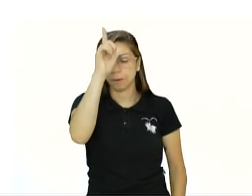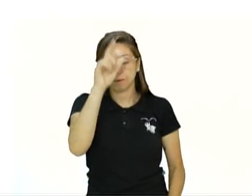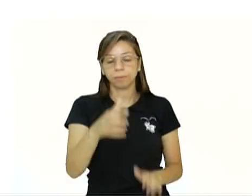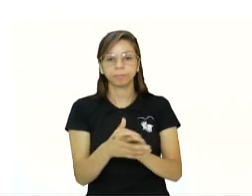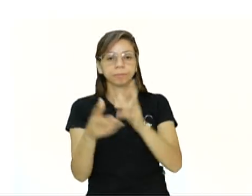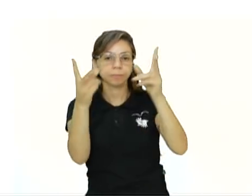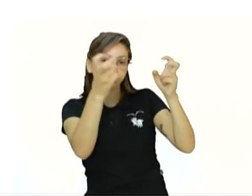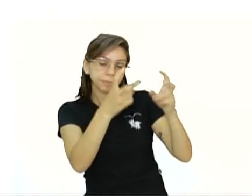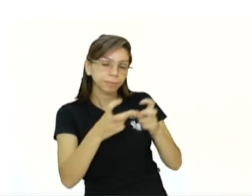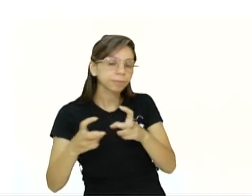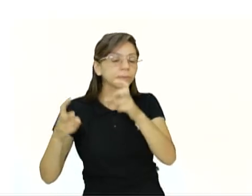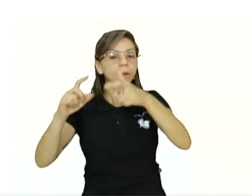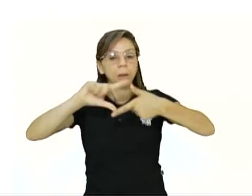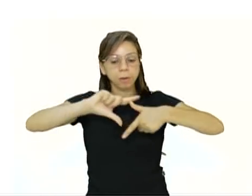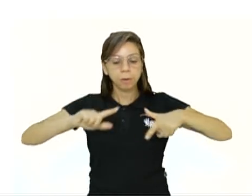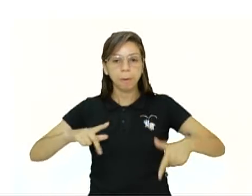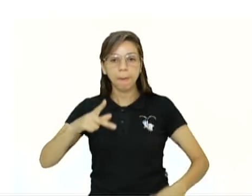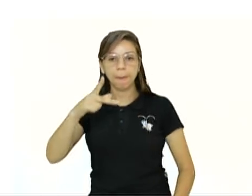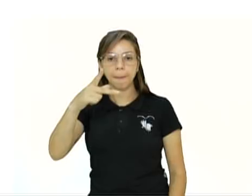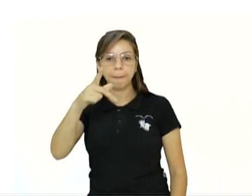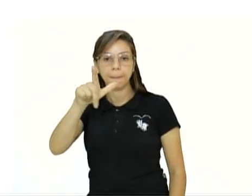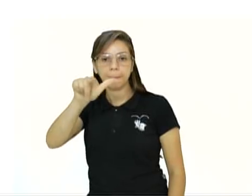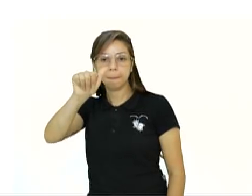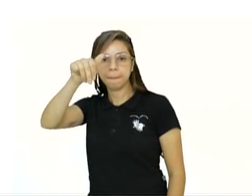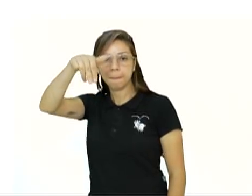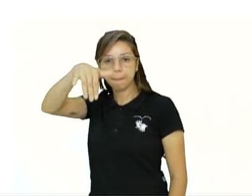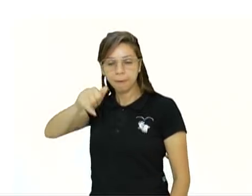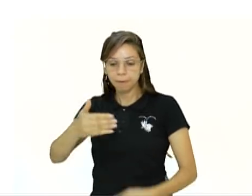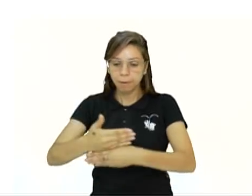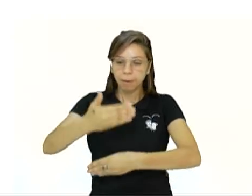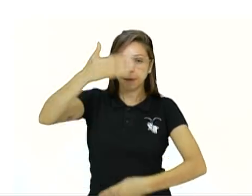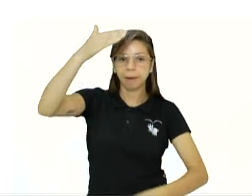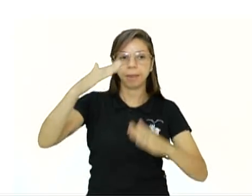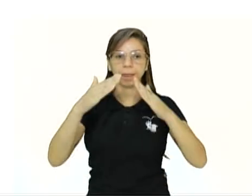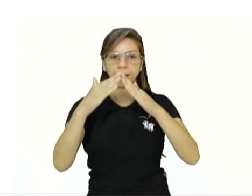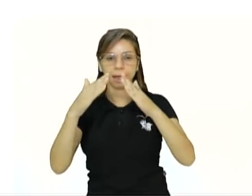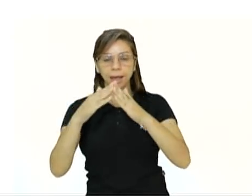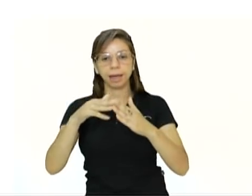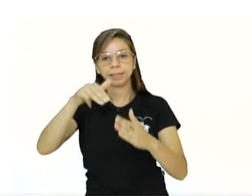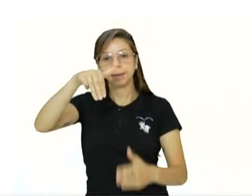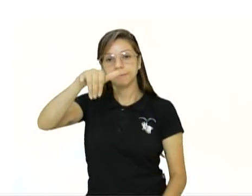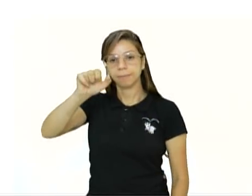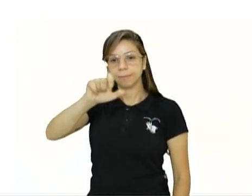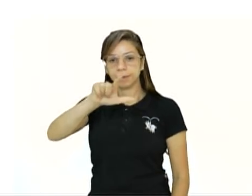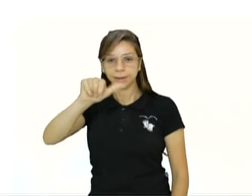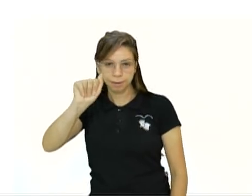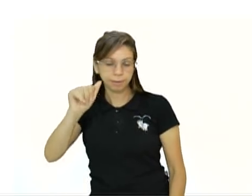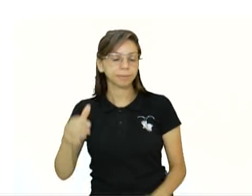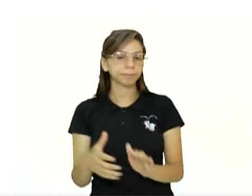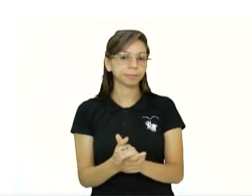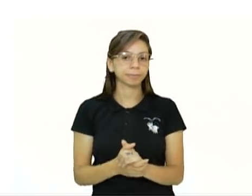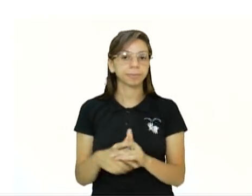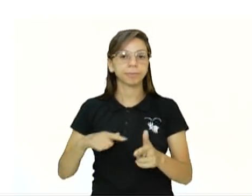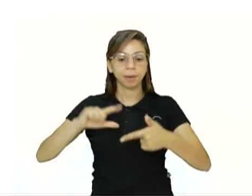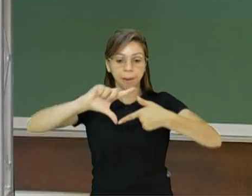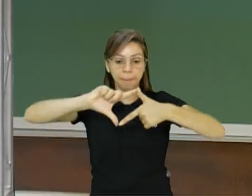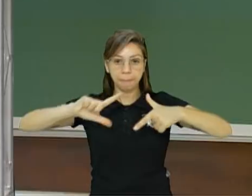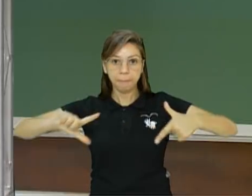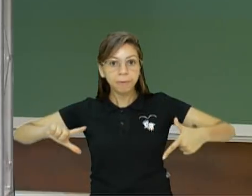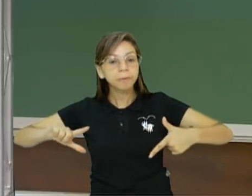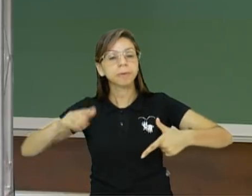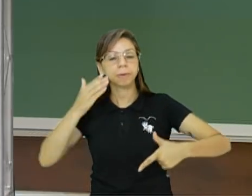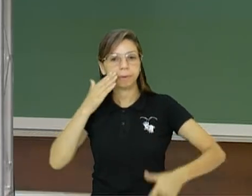geometria plana na fachada da réplica do frontão da Casa Milá. Então, olhem ali, ó, geometria